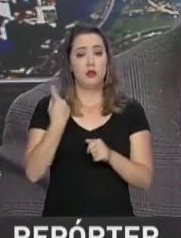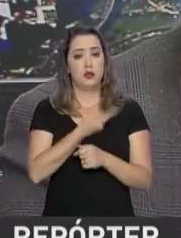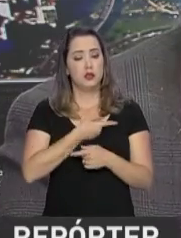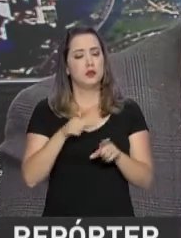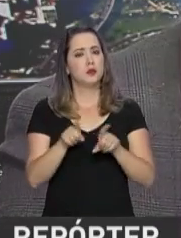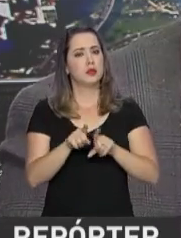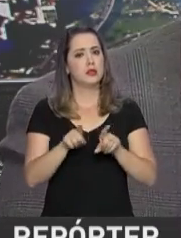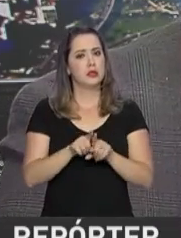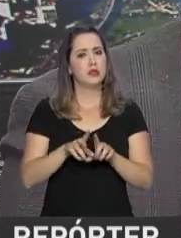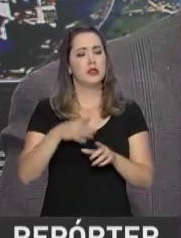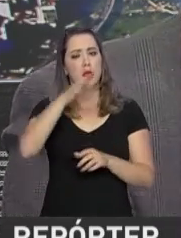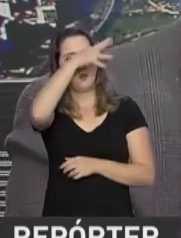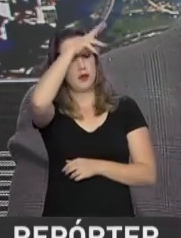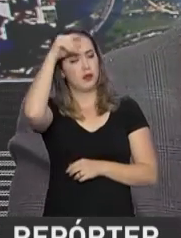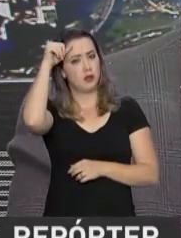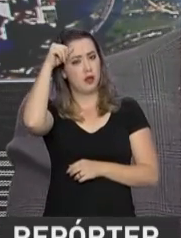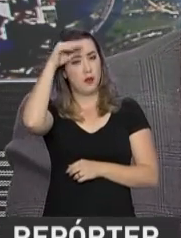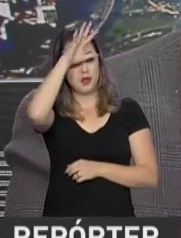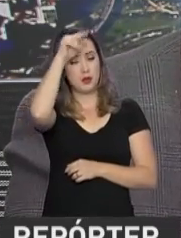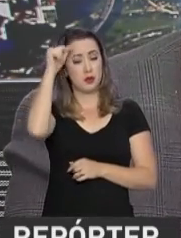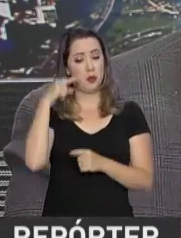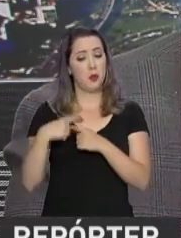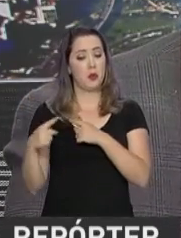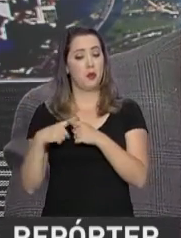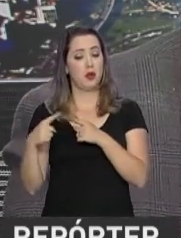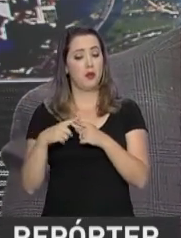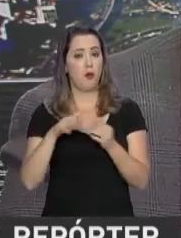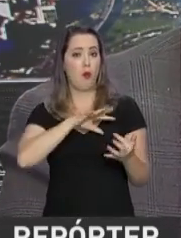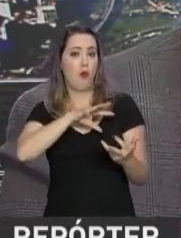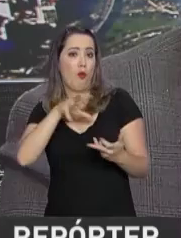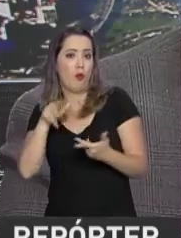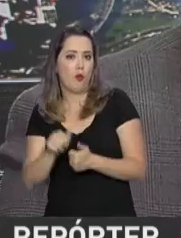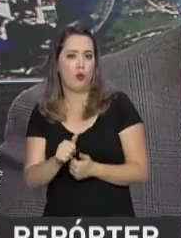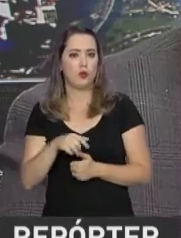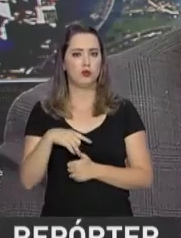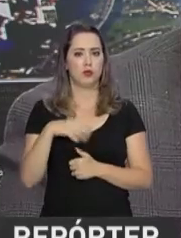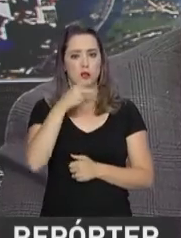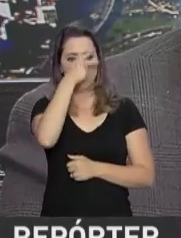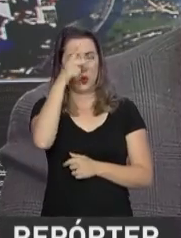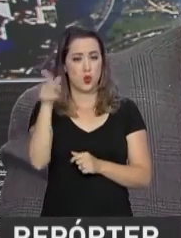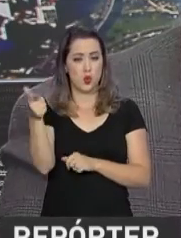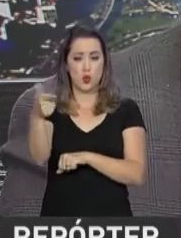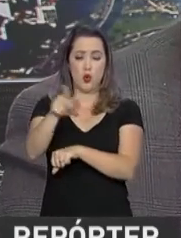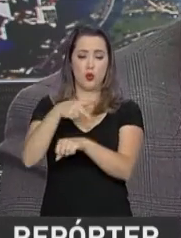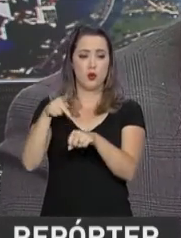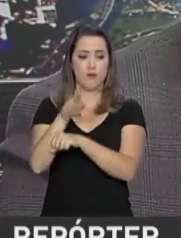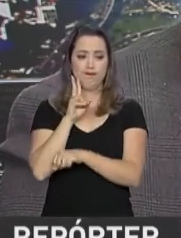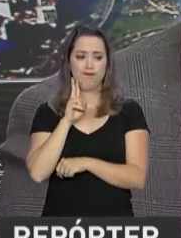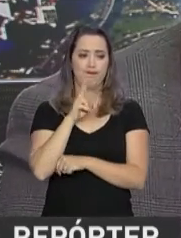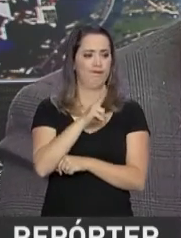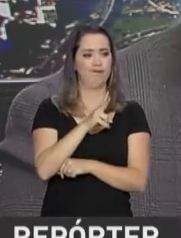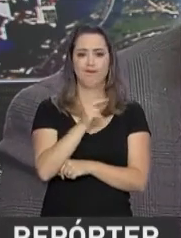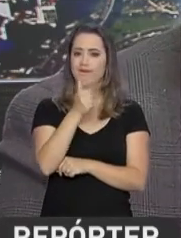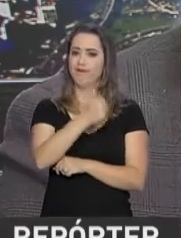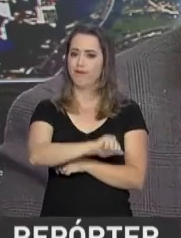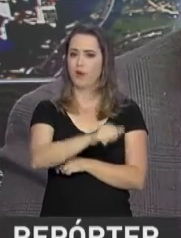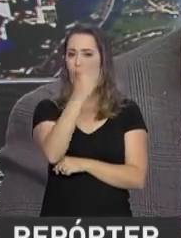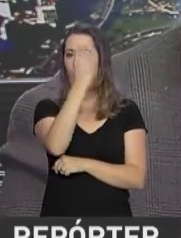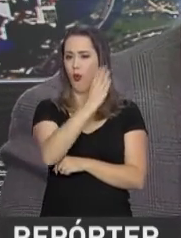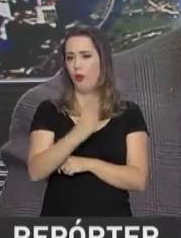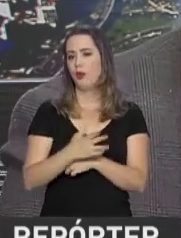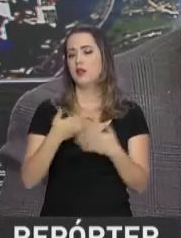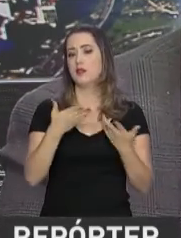amazônia nós afetamos a imagem do brasil lá fora e essa imagem é importante já que nós somos um país exportador